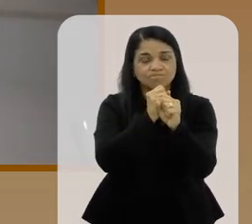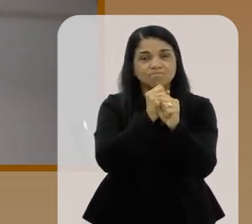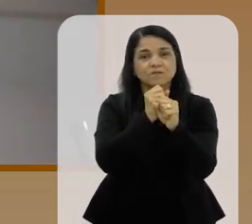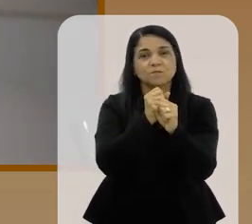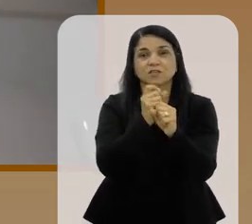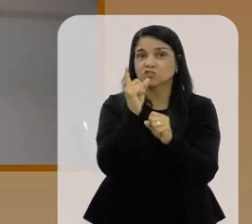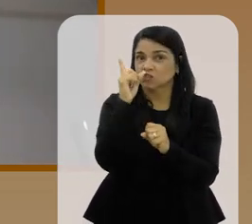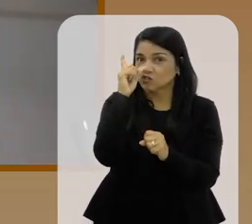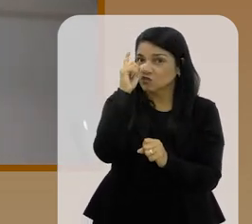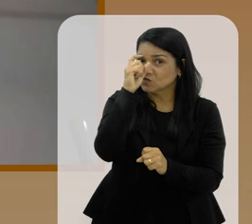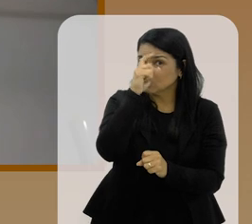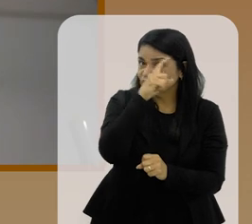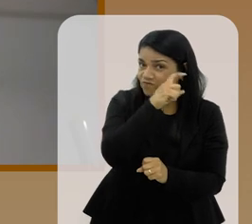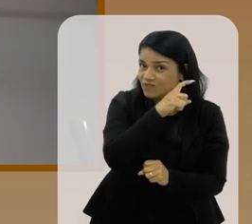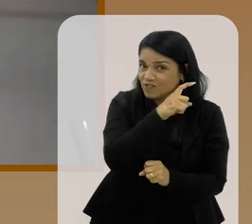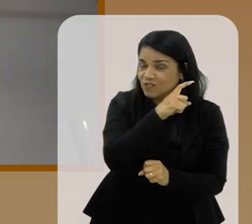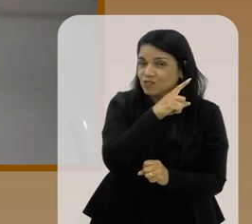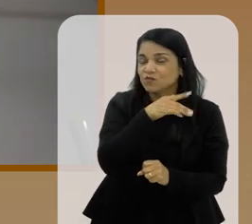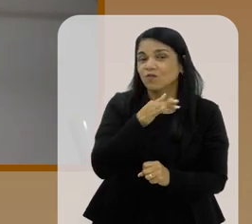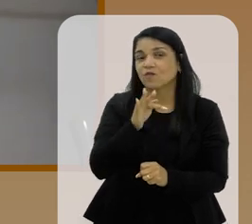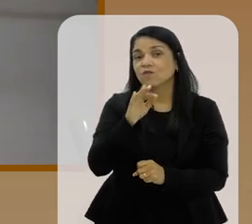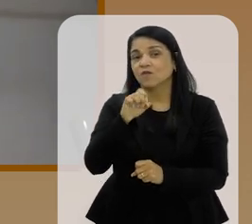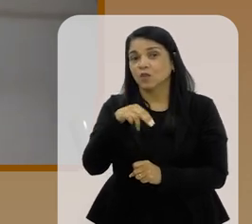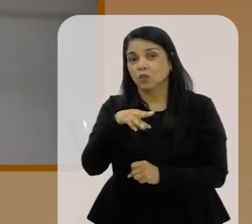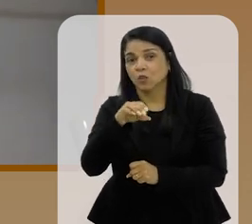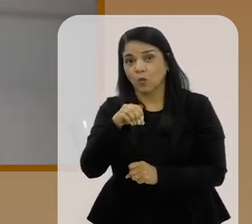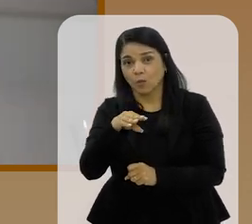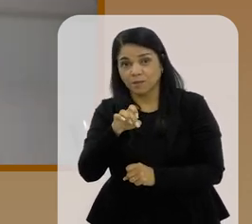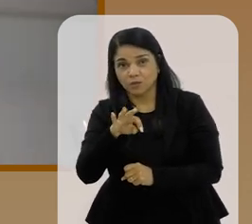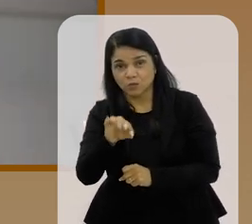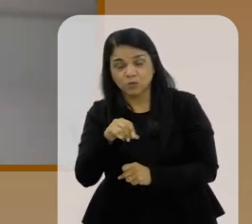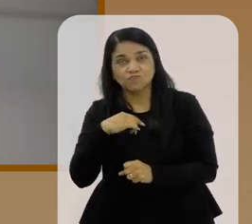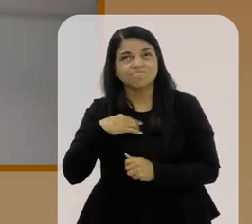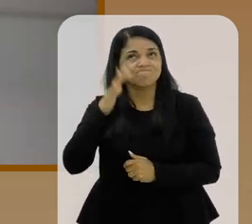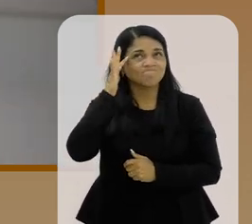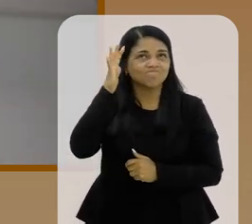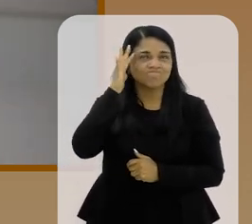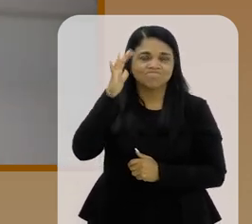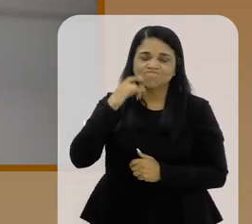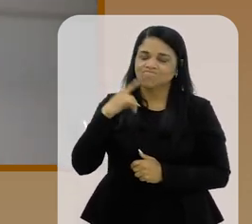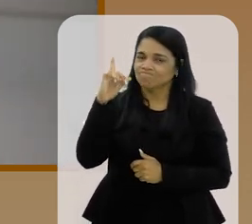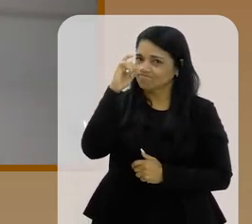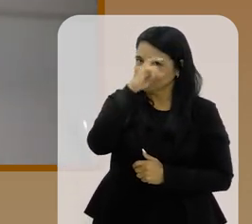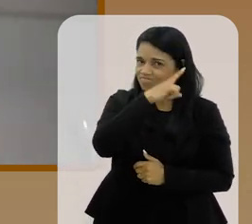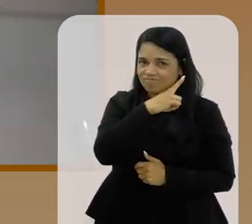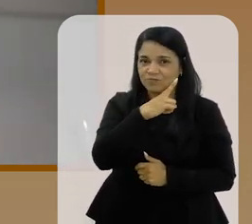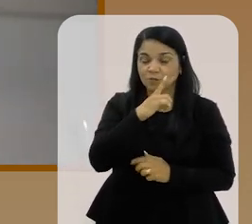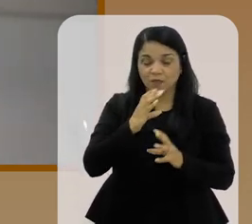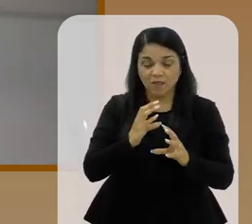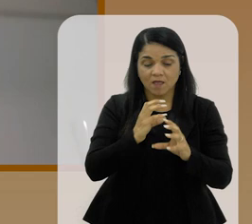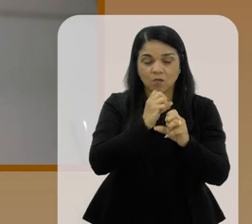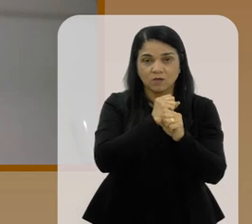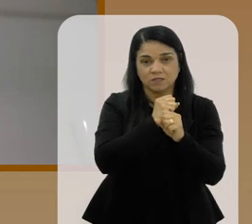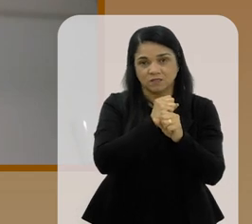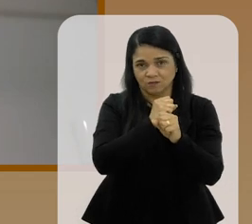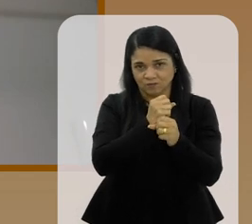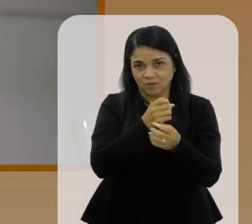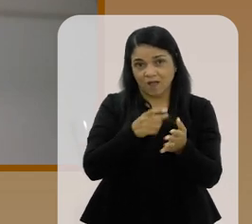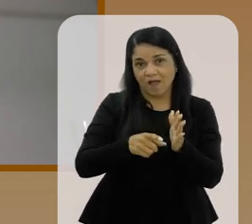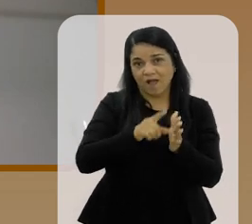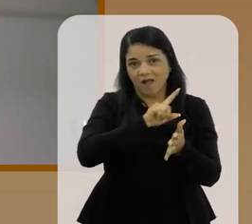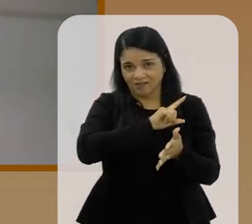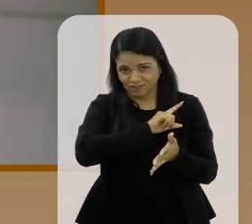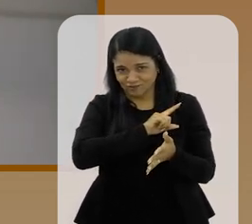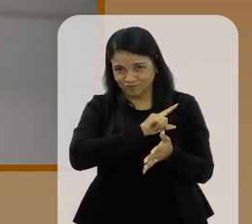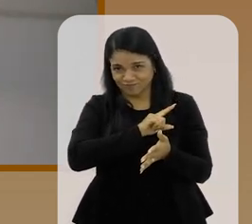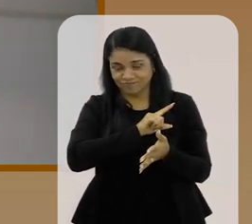imediatos tornam-se muito mais complexas. E você pode ter fenômenos que eram impossíveis de serem imaginados pela simplicidade das equações